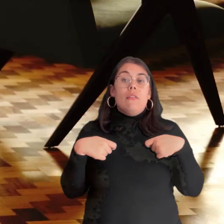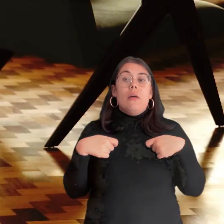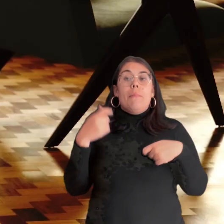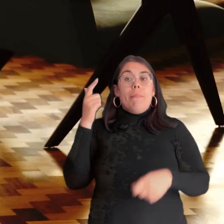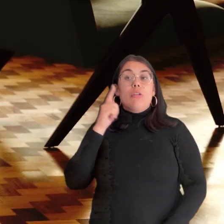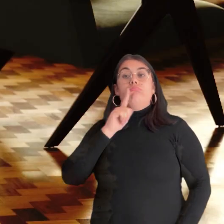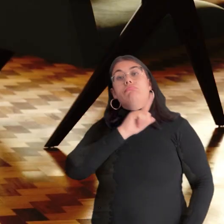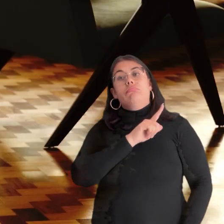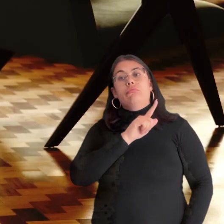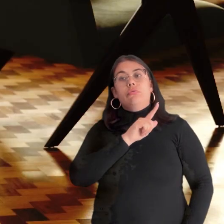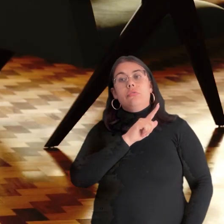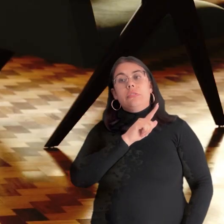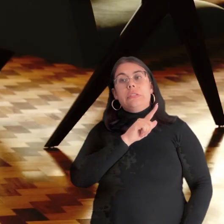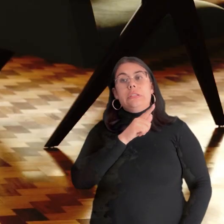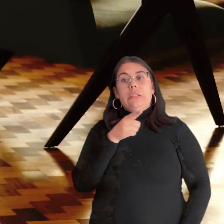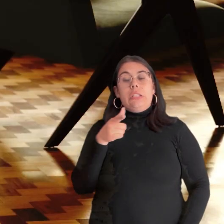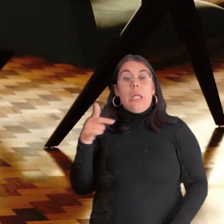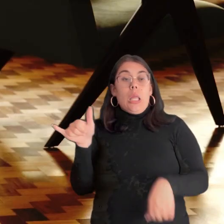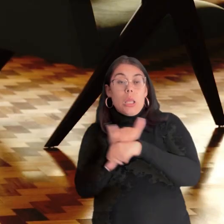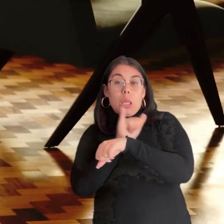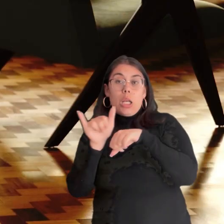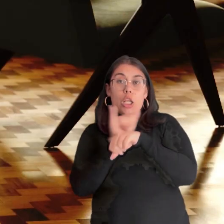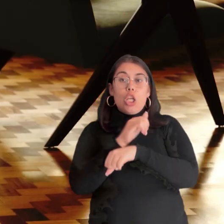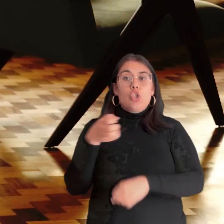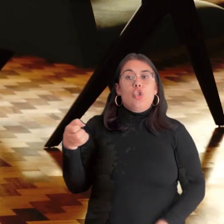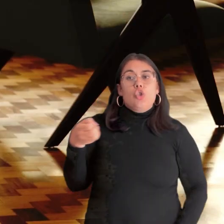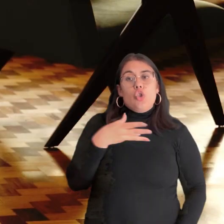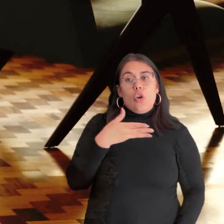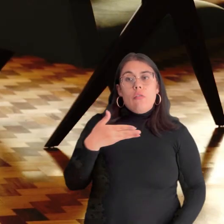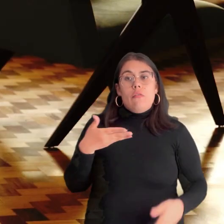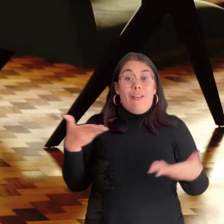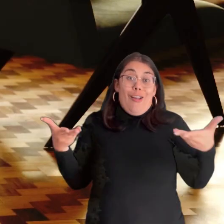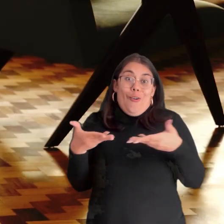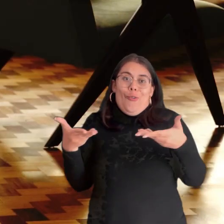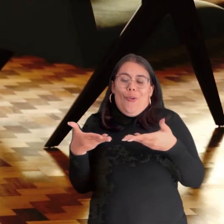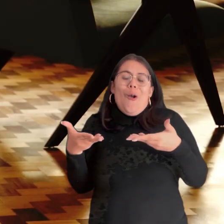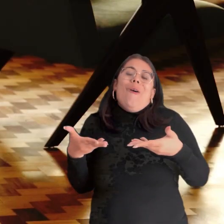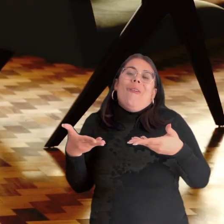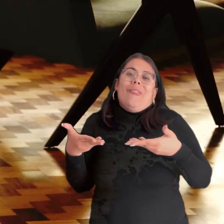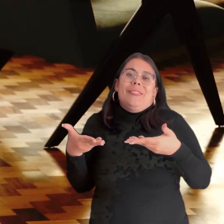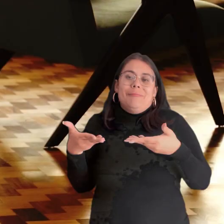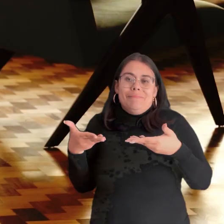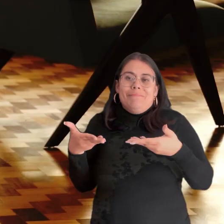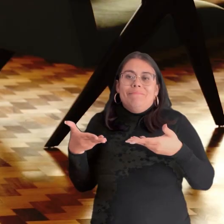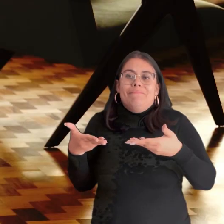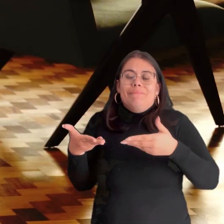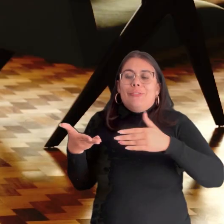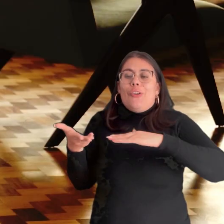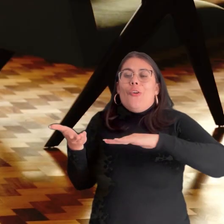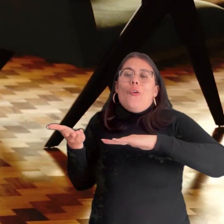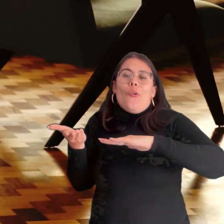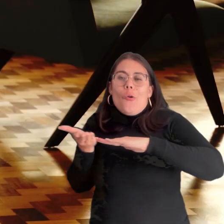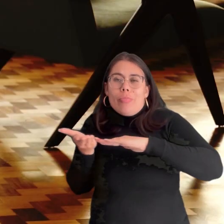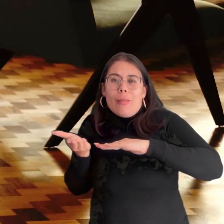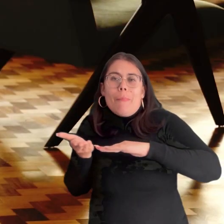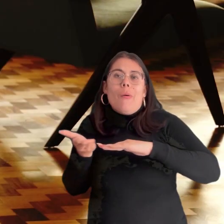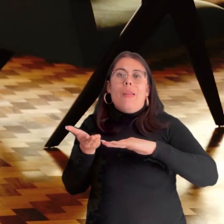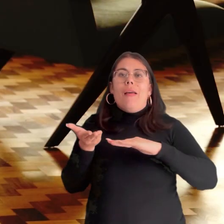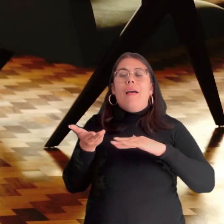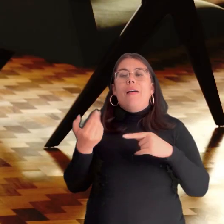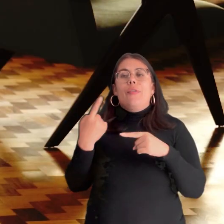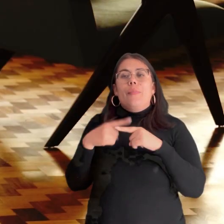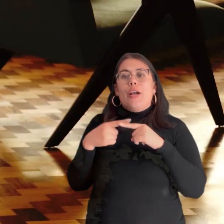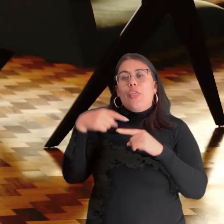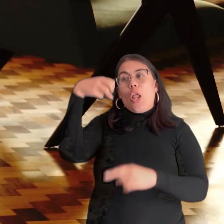uso contemporâneo, principalmente com uma galeria que lida com sistemas de iluminação muito mais requintados do ponto de vista